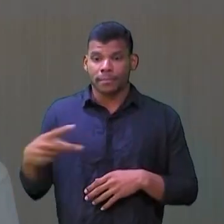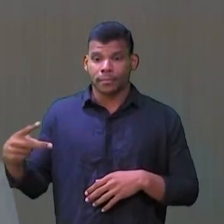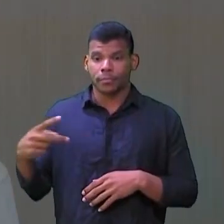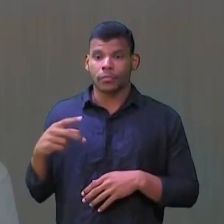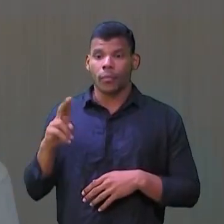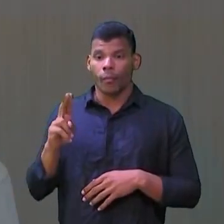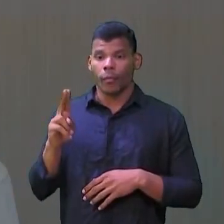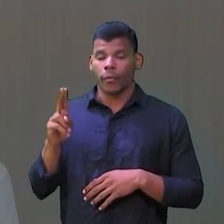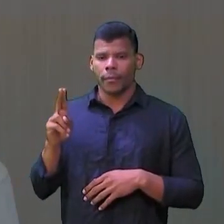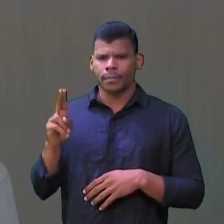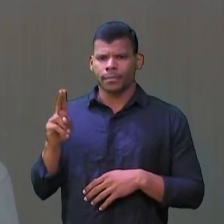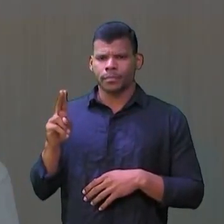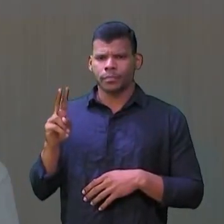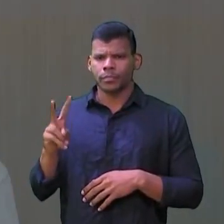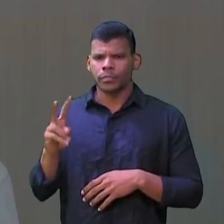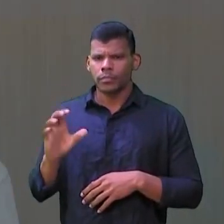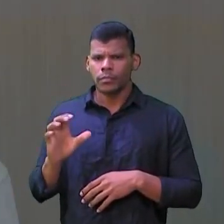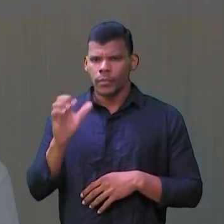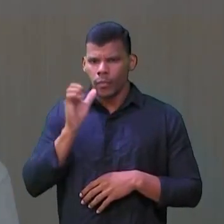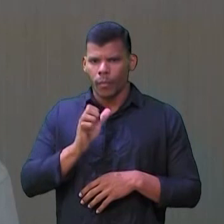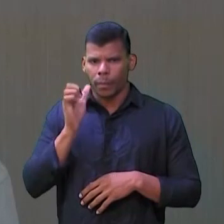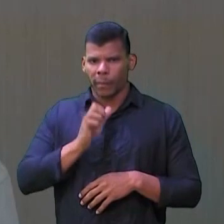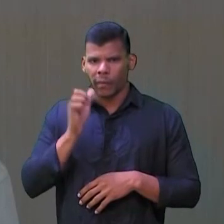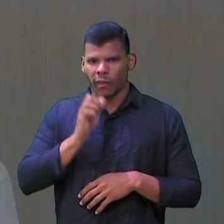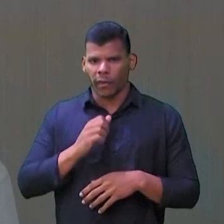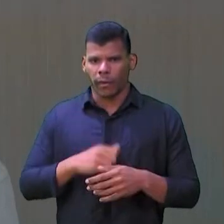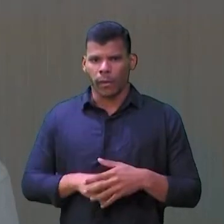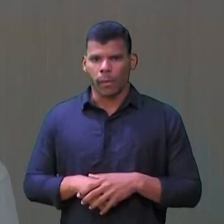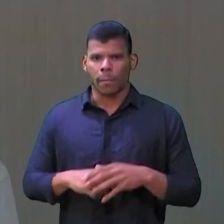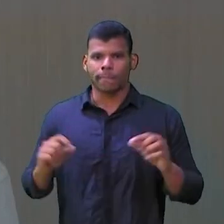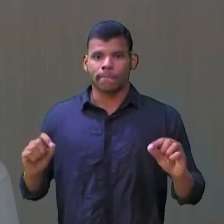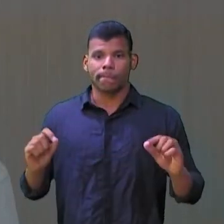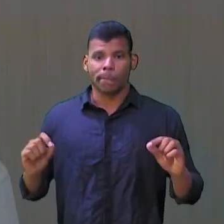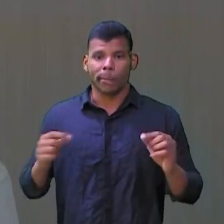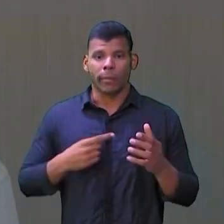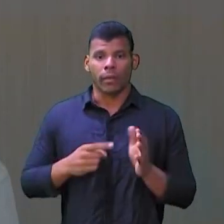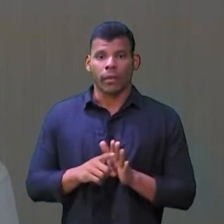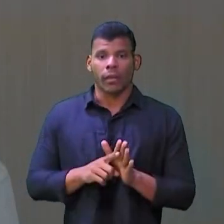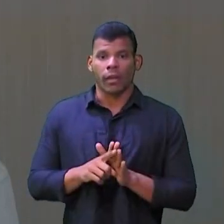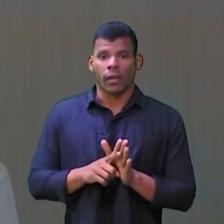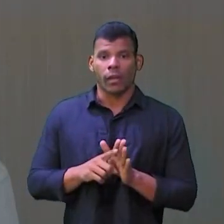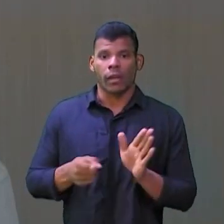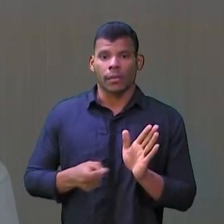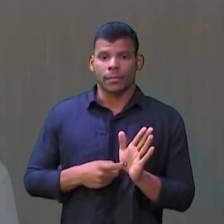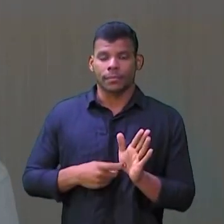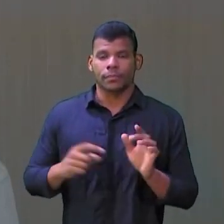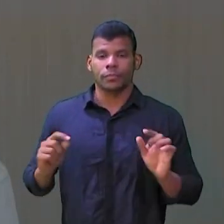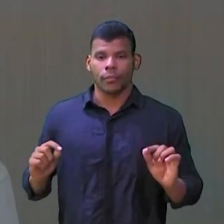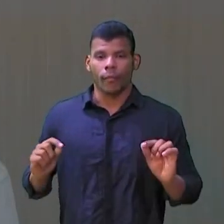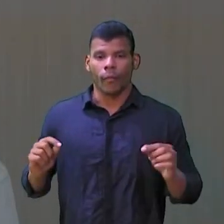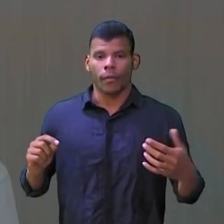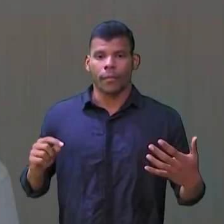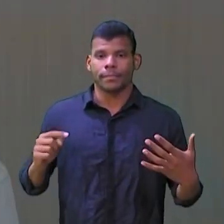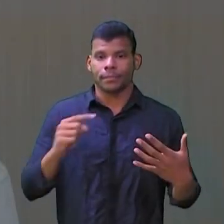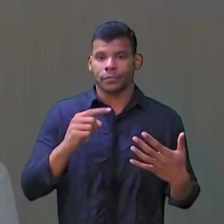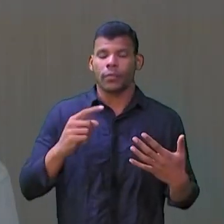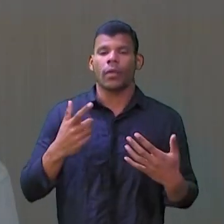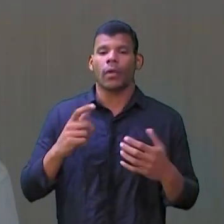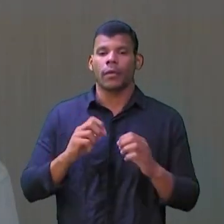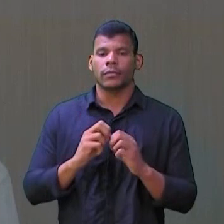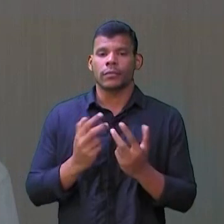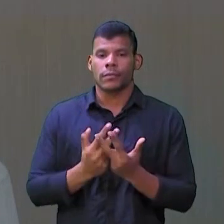UVC Mulher, está sendo vítima de perseguição inaceitável na Câmara